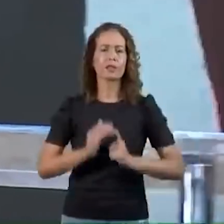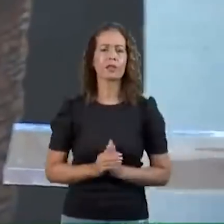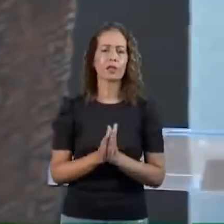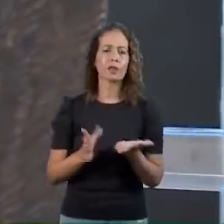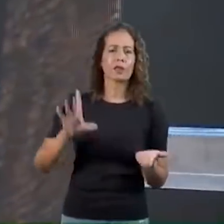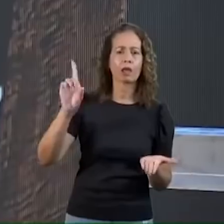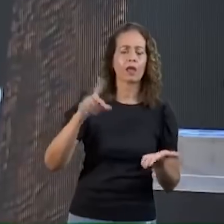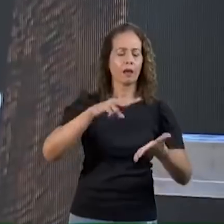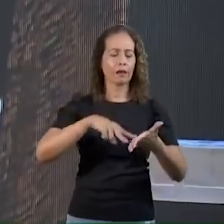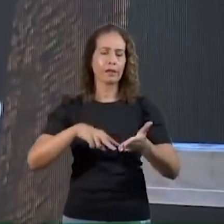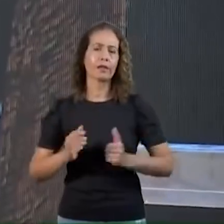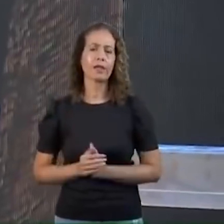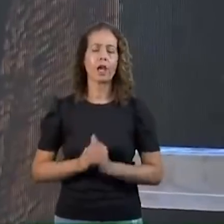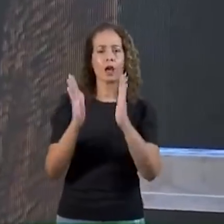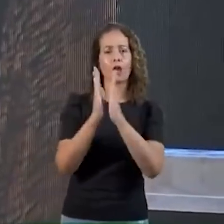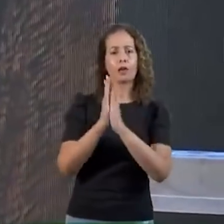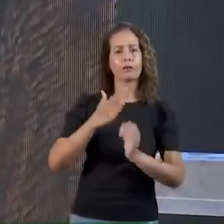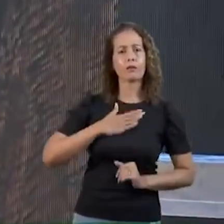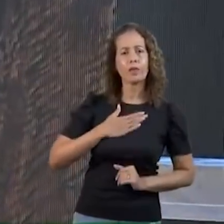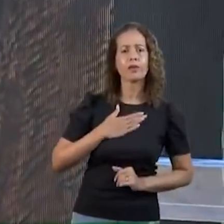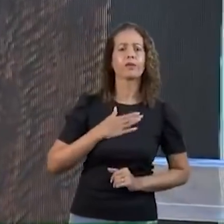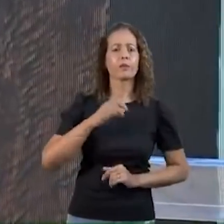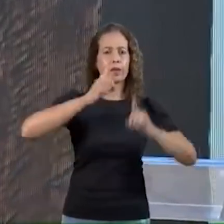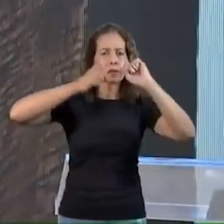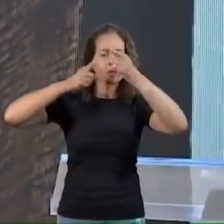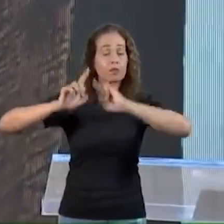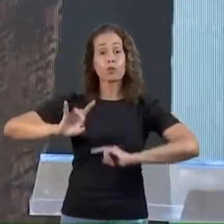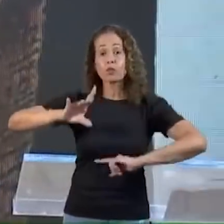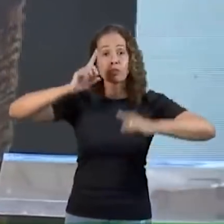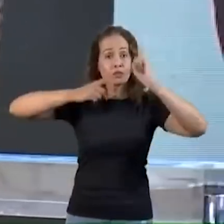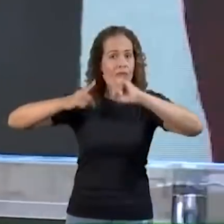Ore comigo. Até para orar tem que mandar repetir.